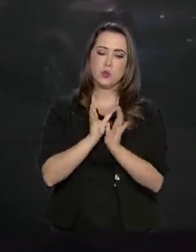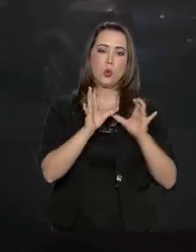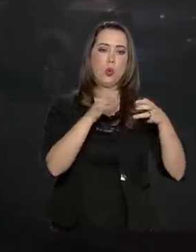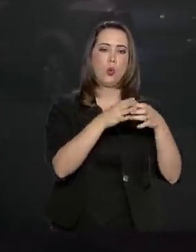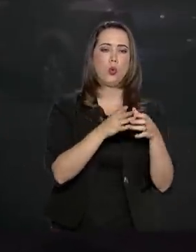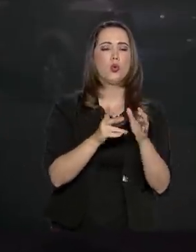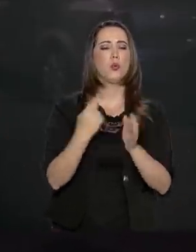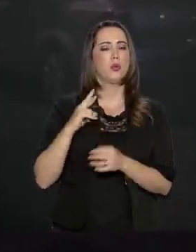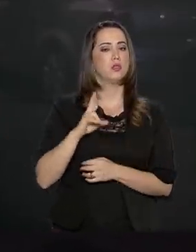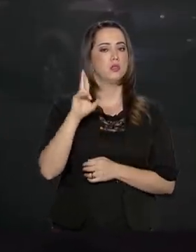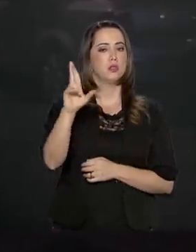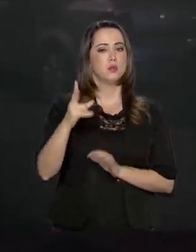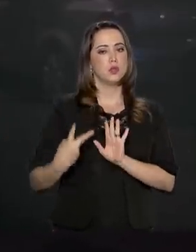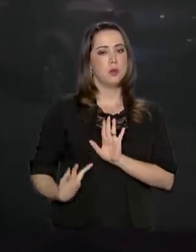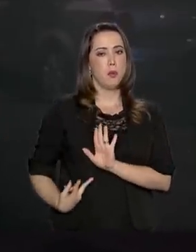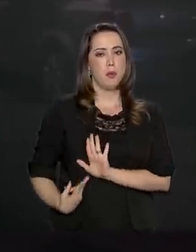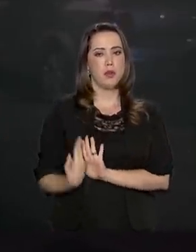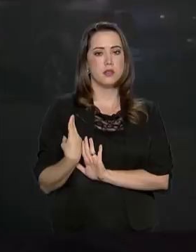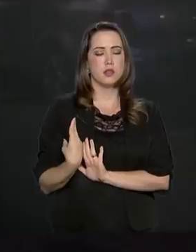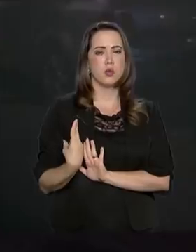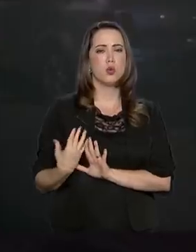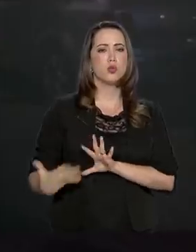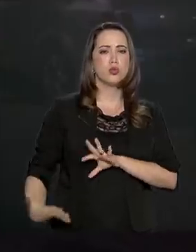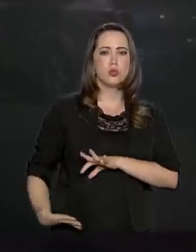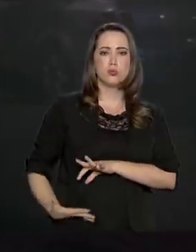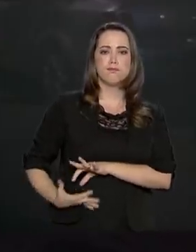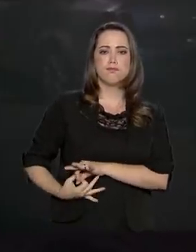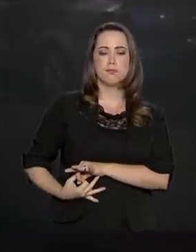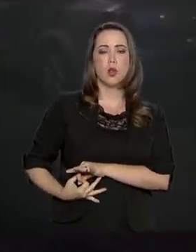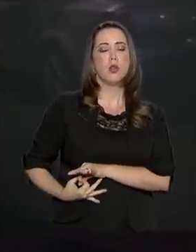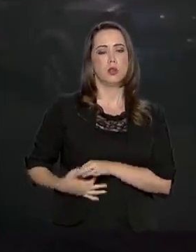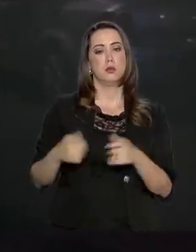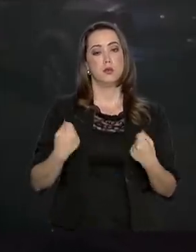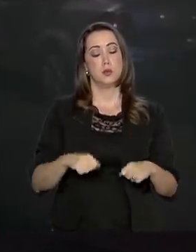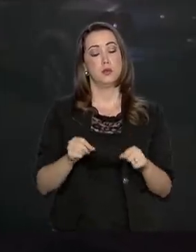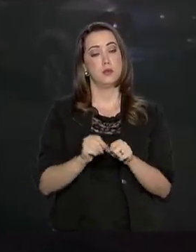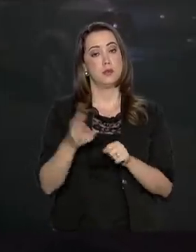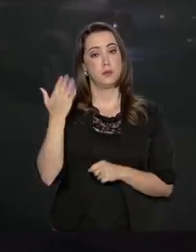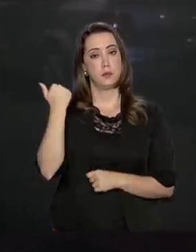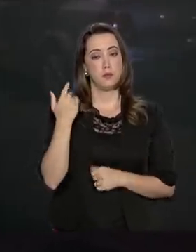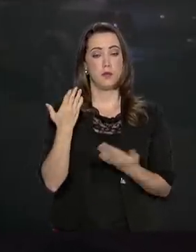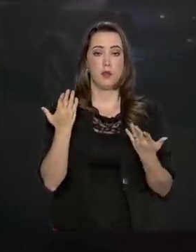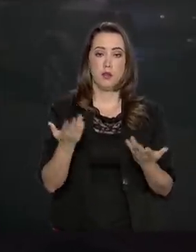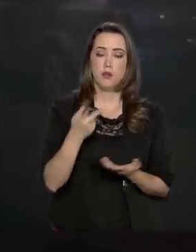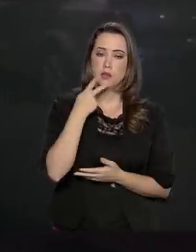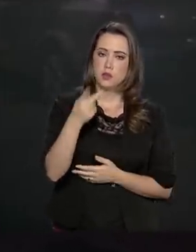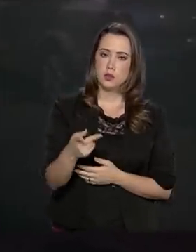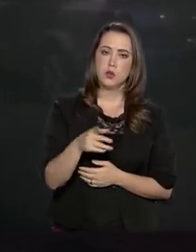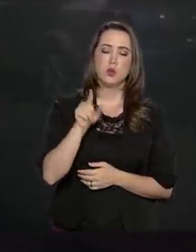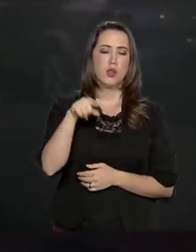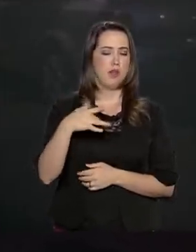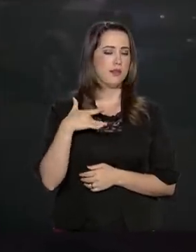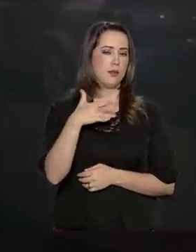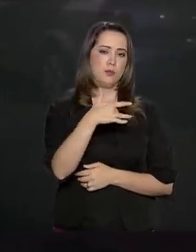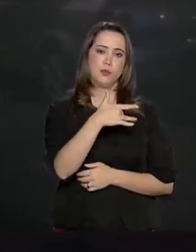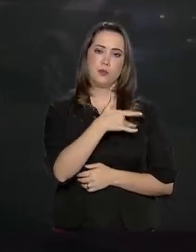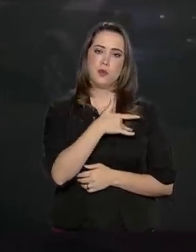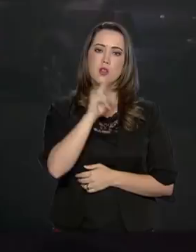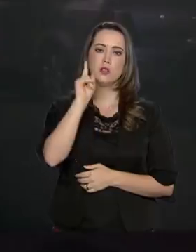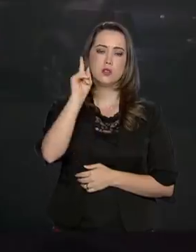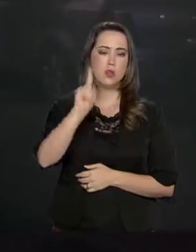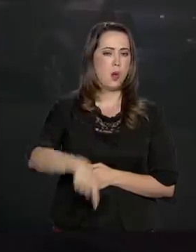equipe responsável pela operação no intestino a qual ele se submeteu. Jair Bolsonaro disse que o seu quadro de saúde